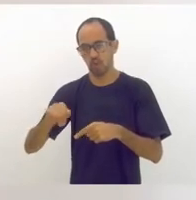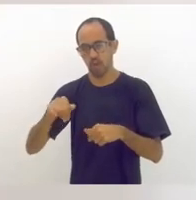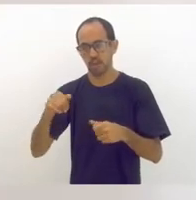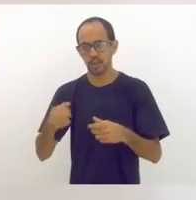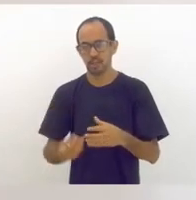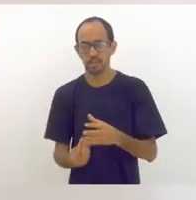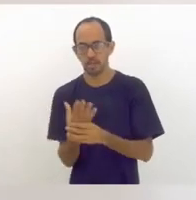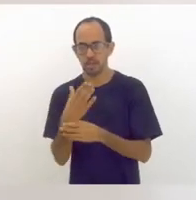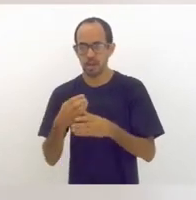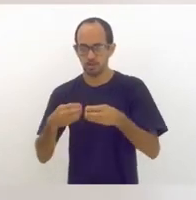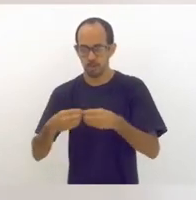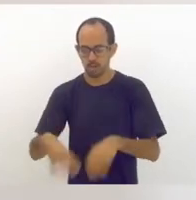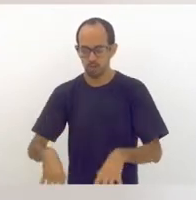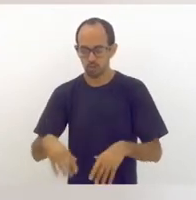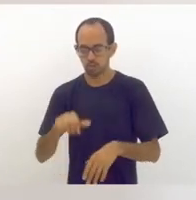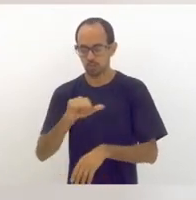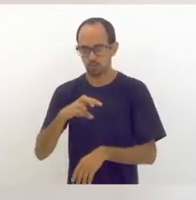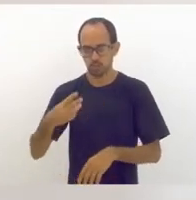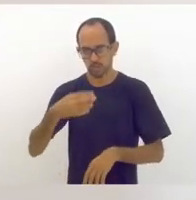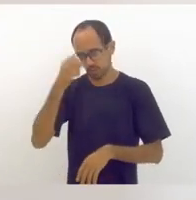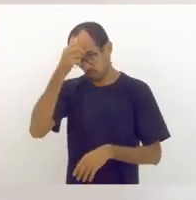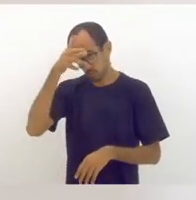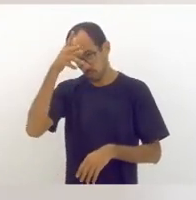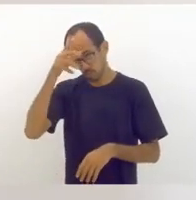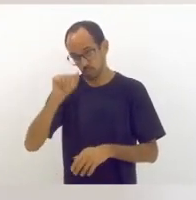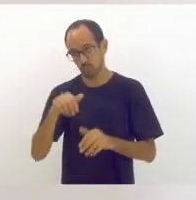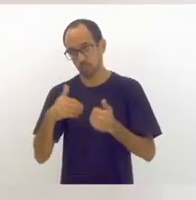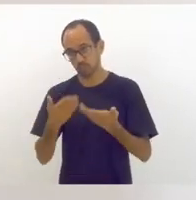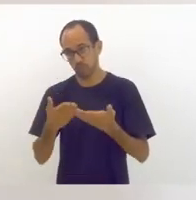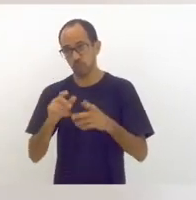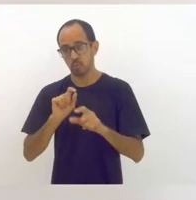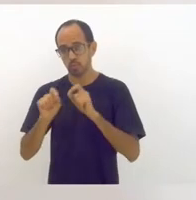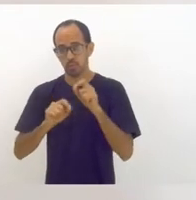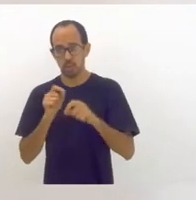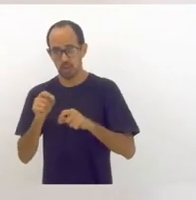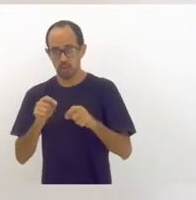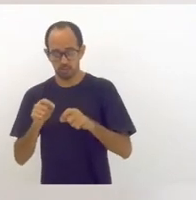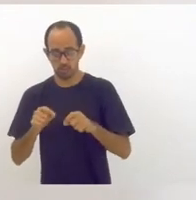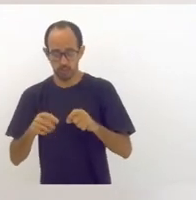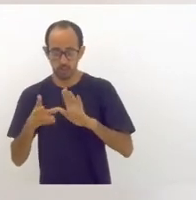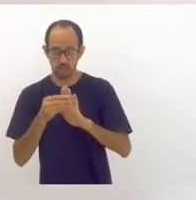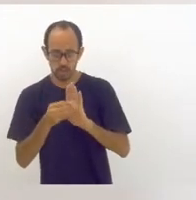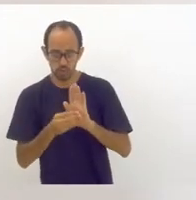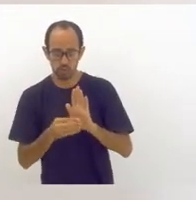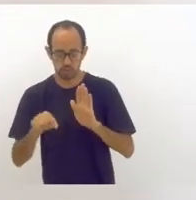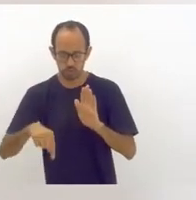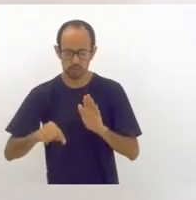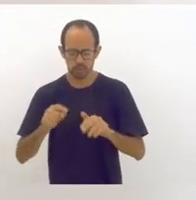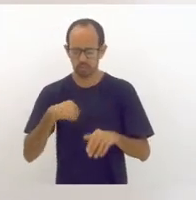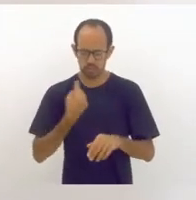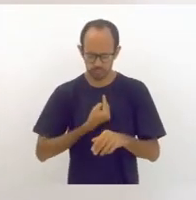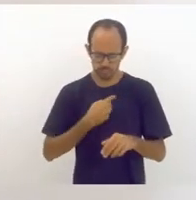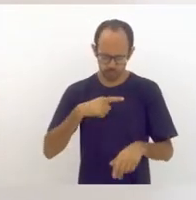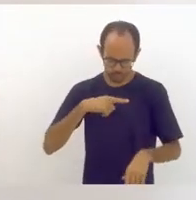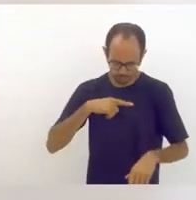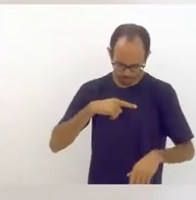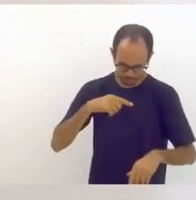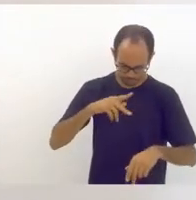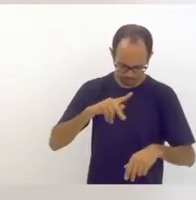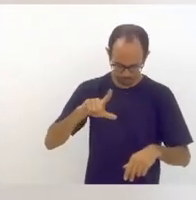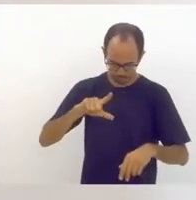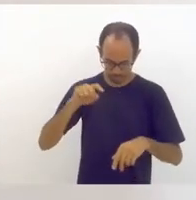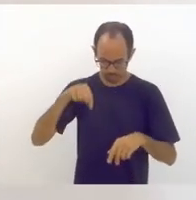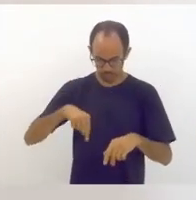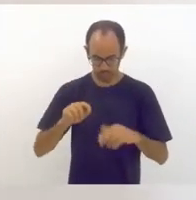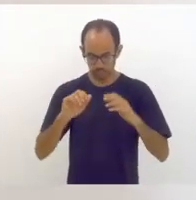trazer perda para esses 13 municípios. Então, fica aqui esse registro, né? A gente já tem um projeto na casa, que é